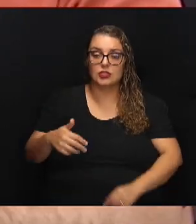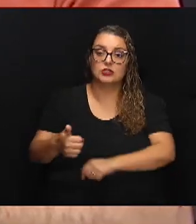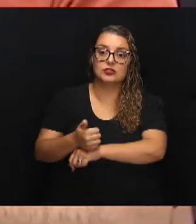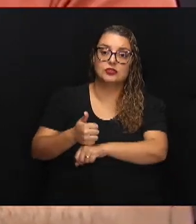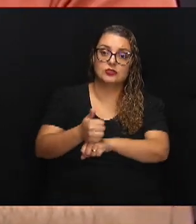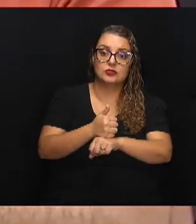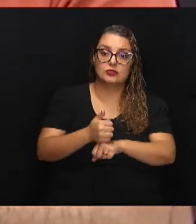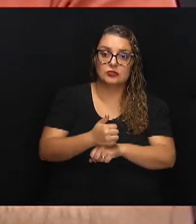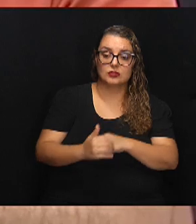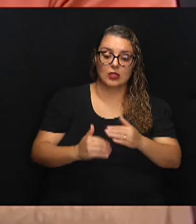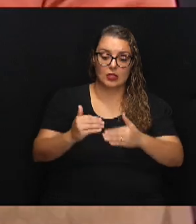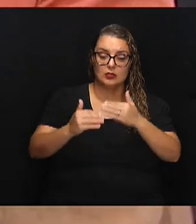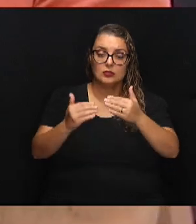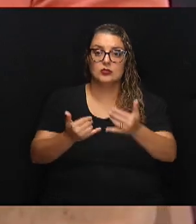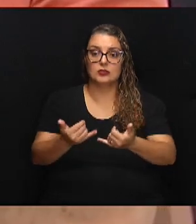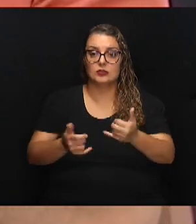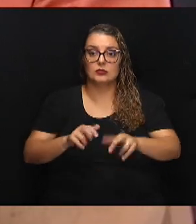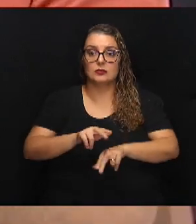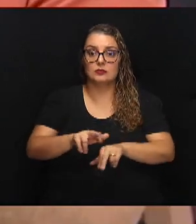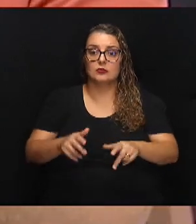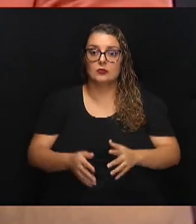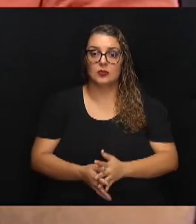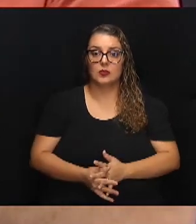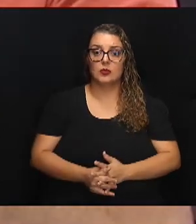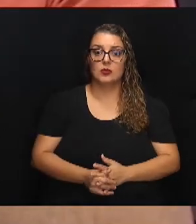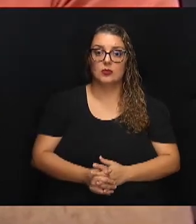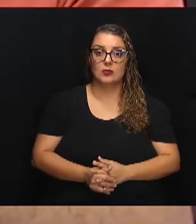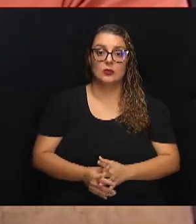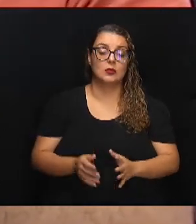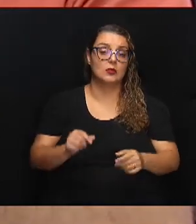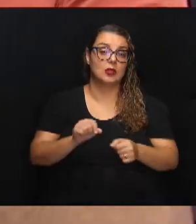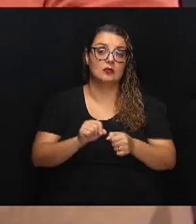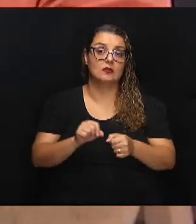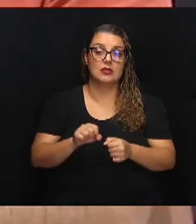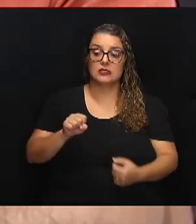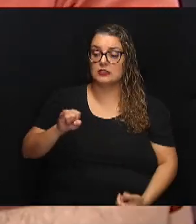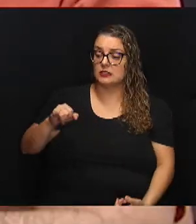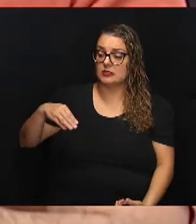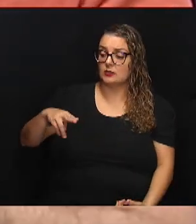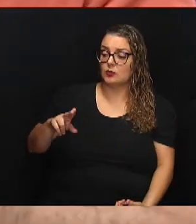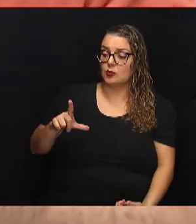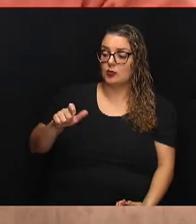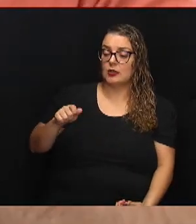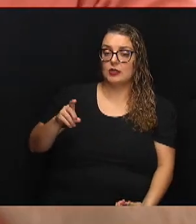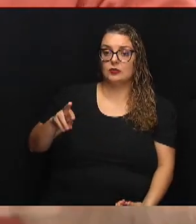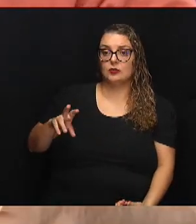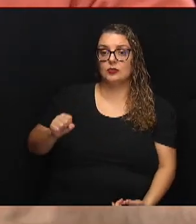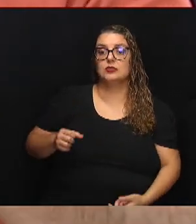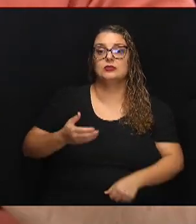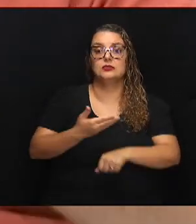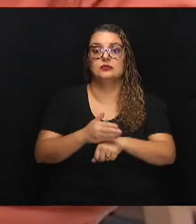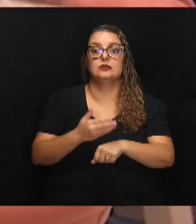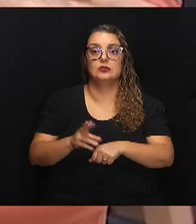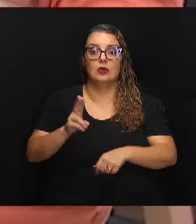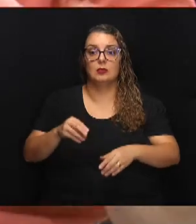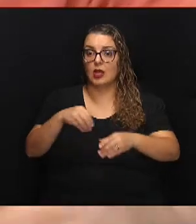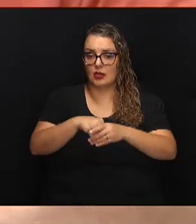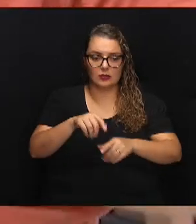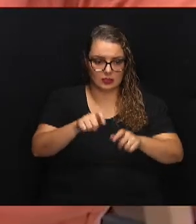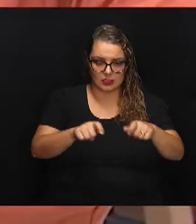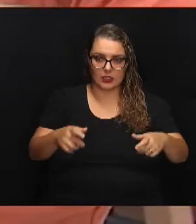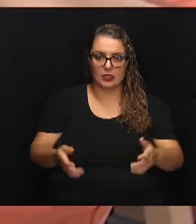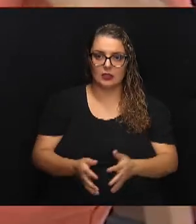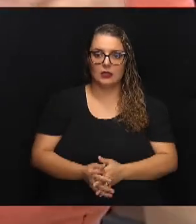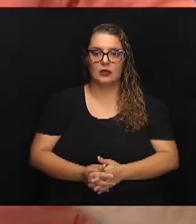da área de desenvolvimento de jogos para fazer simuladores, aplicativos de treinamento para uso interno mesmo.